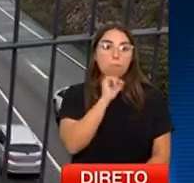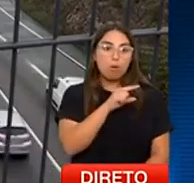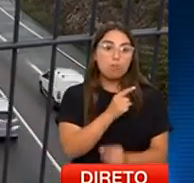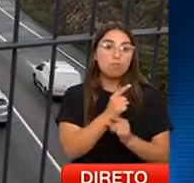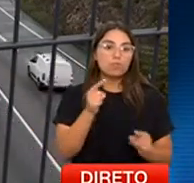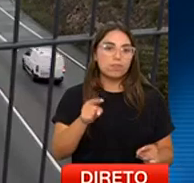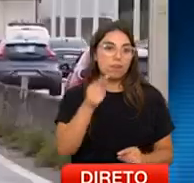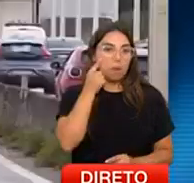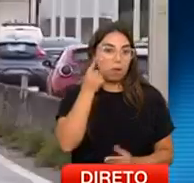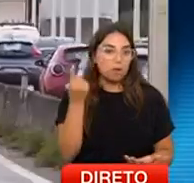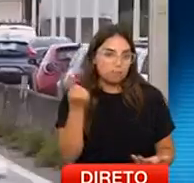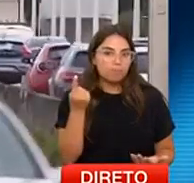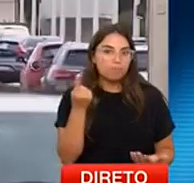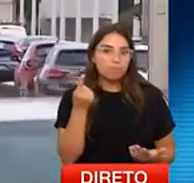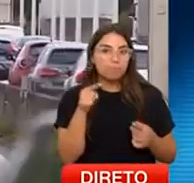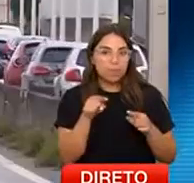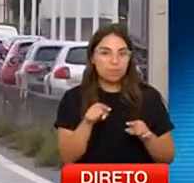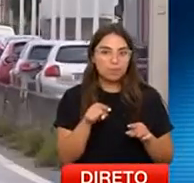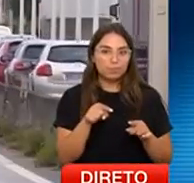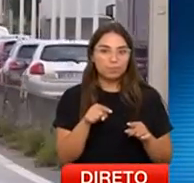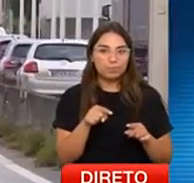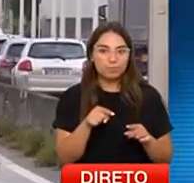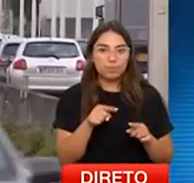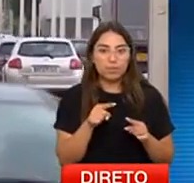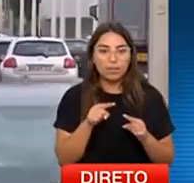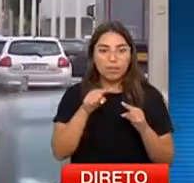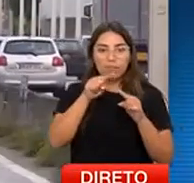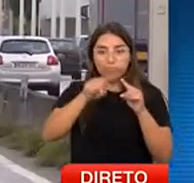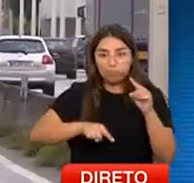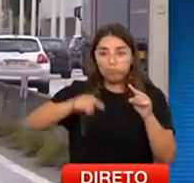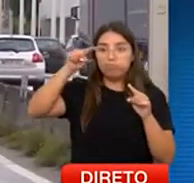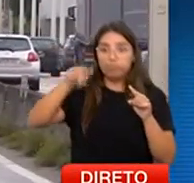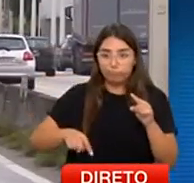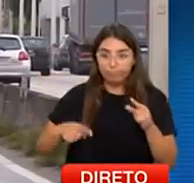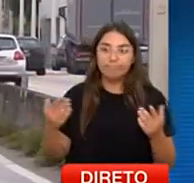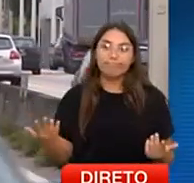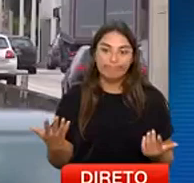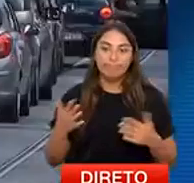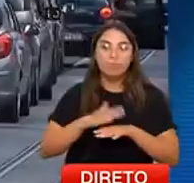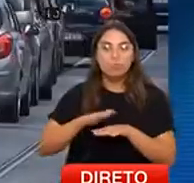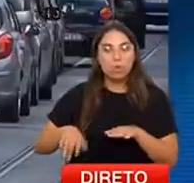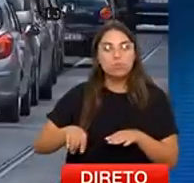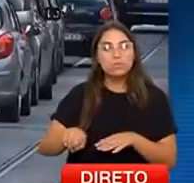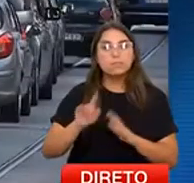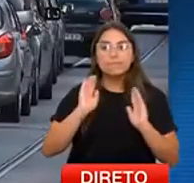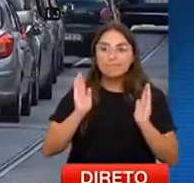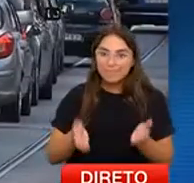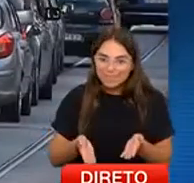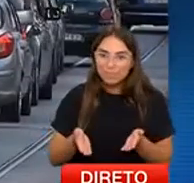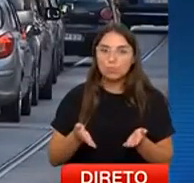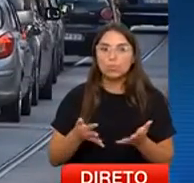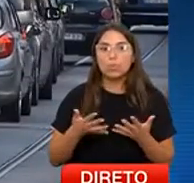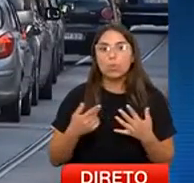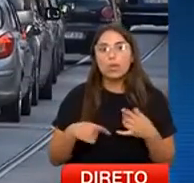tendemos a olhar mais para para esta dimensão e isto é tudo muito desigual e por isso é que nós também defendemos que existam padrões mínimos para para criar